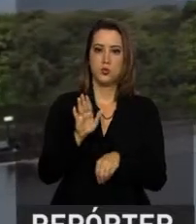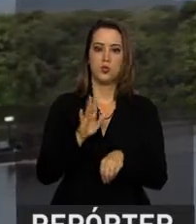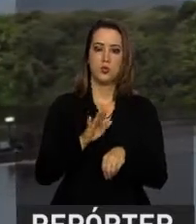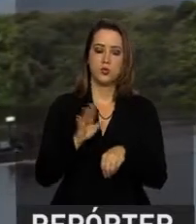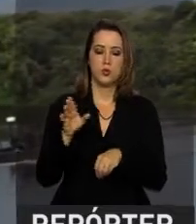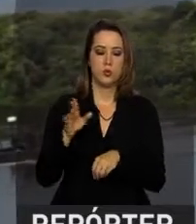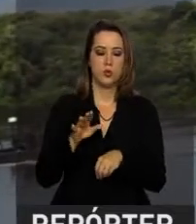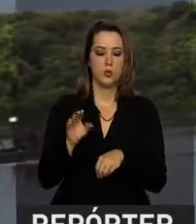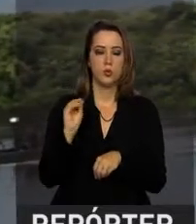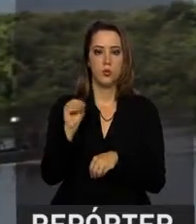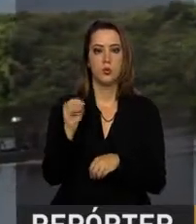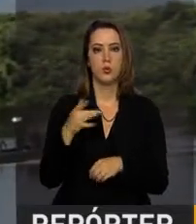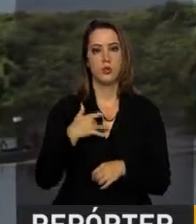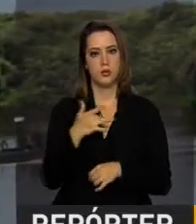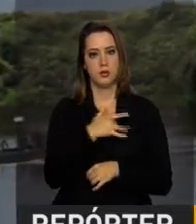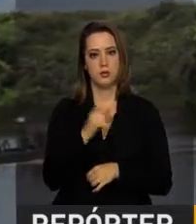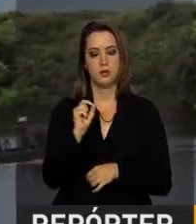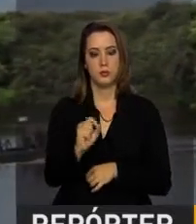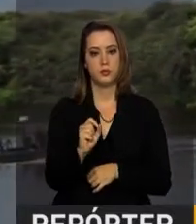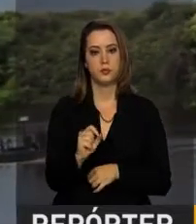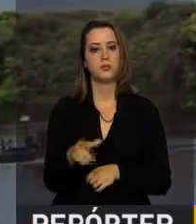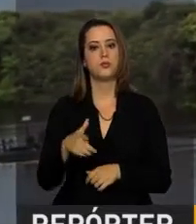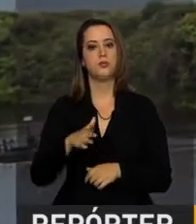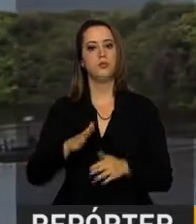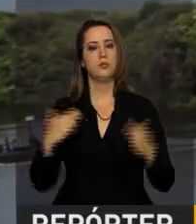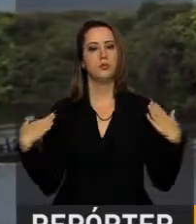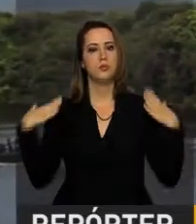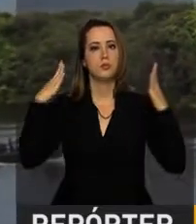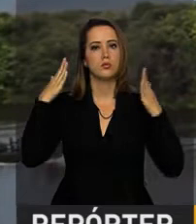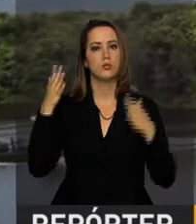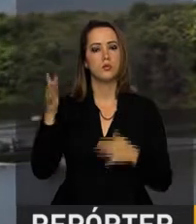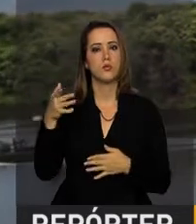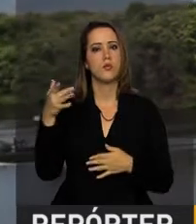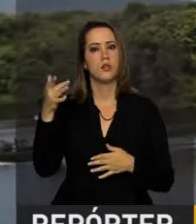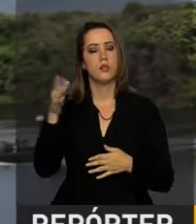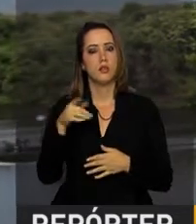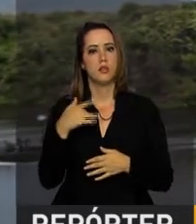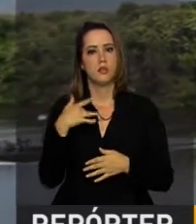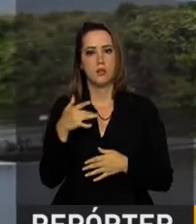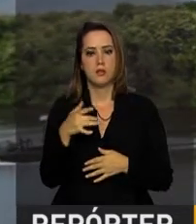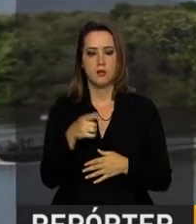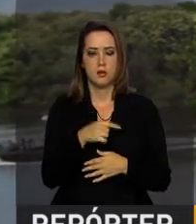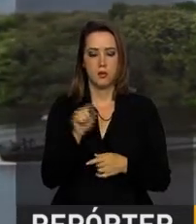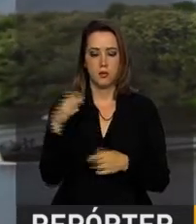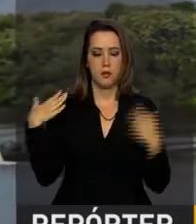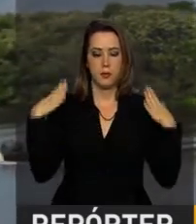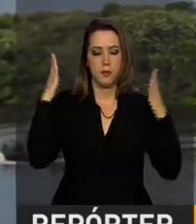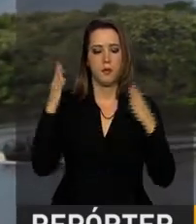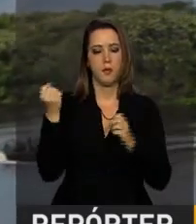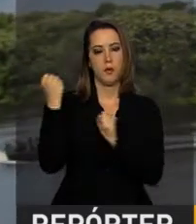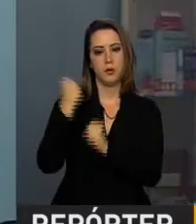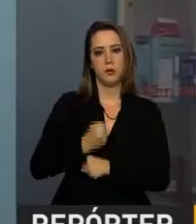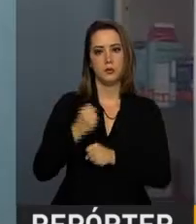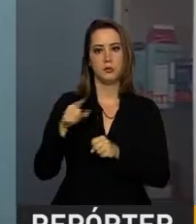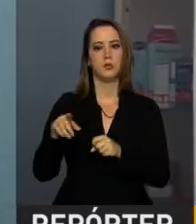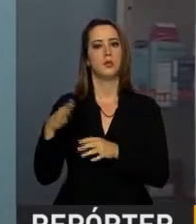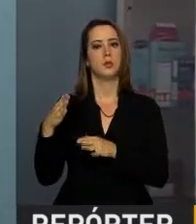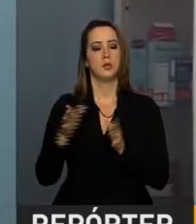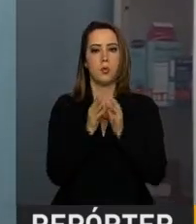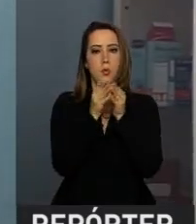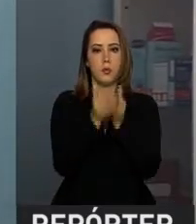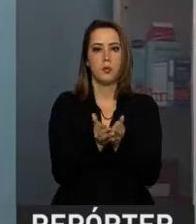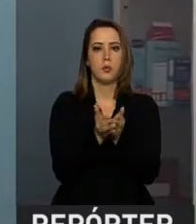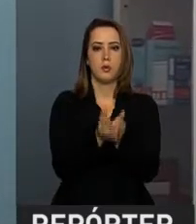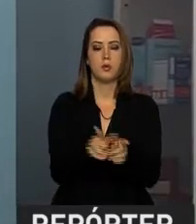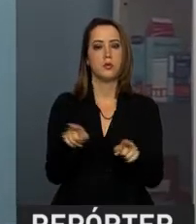exército a marinha ea aeronáutica estão realizando a sismos e só ações voltadas para o